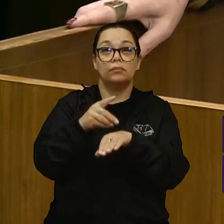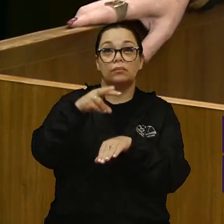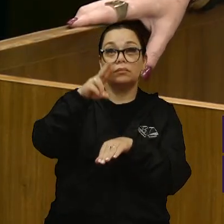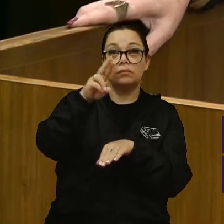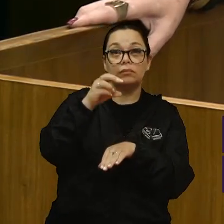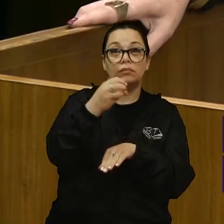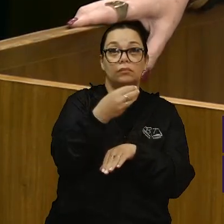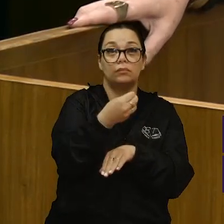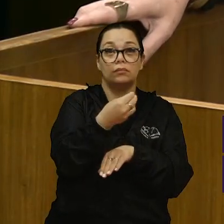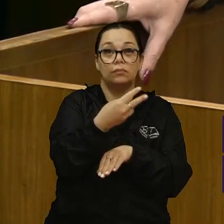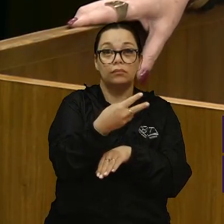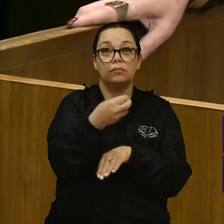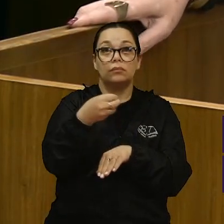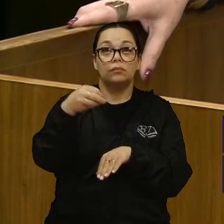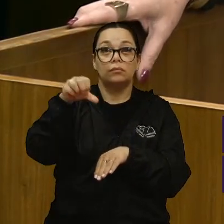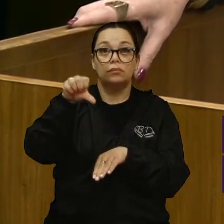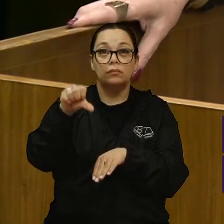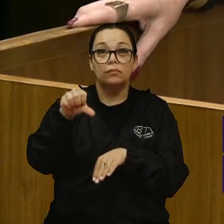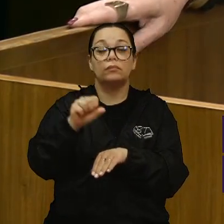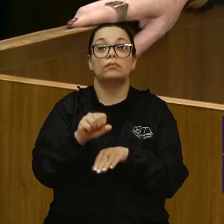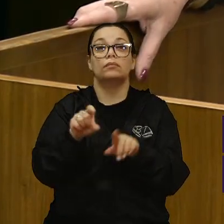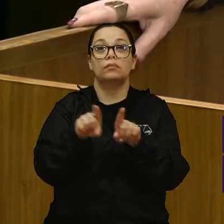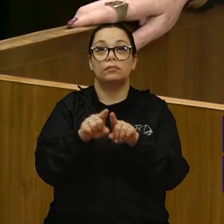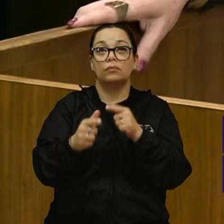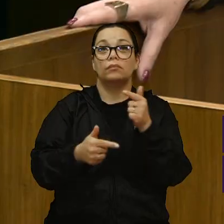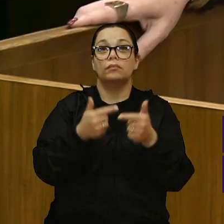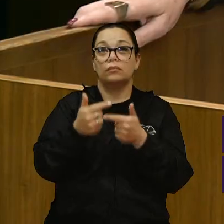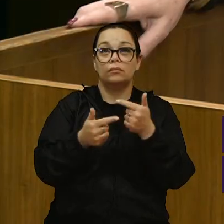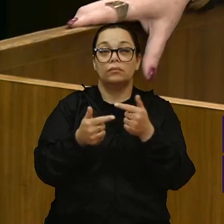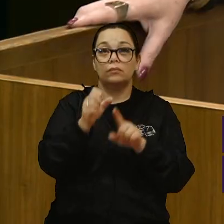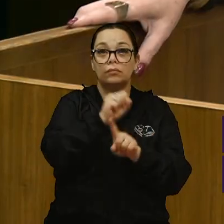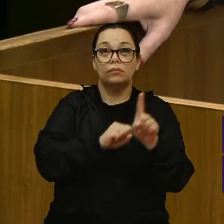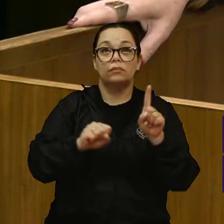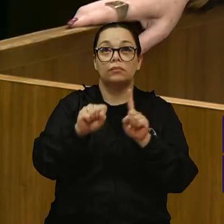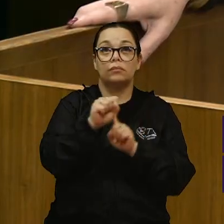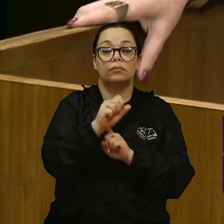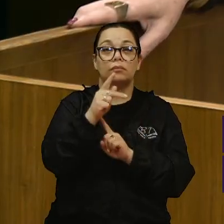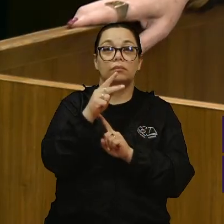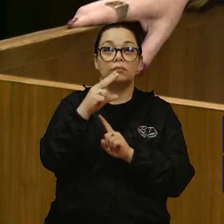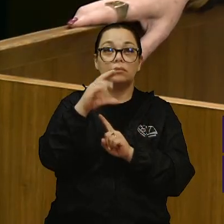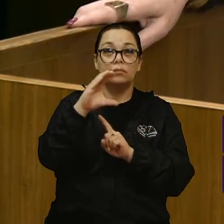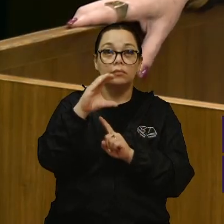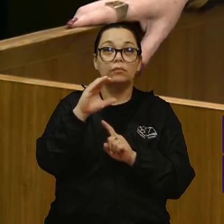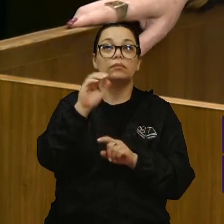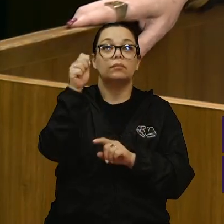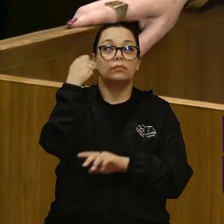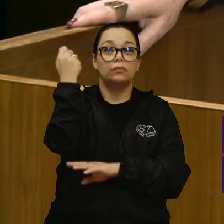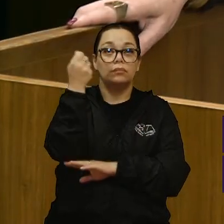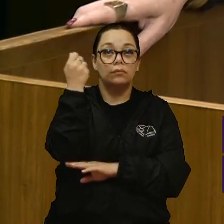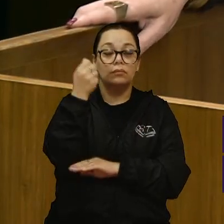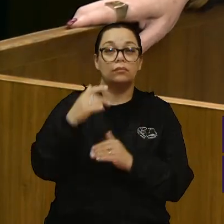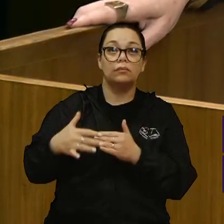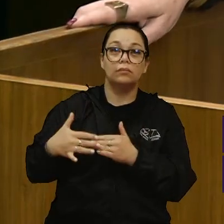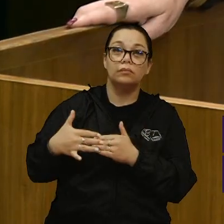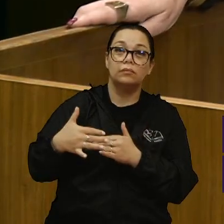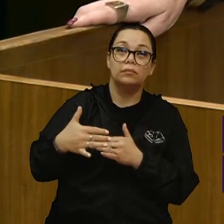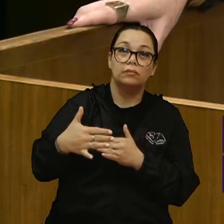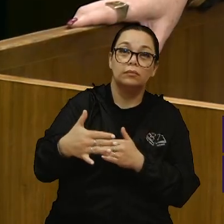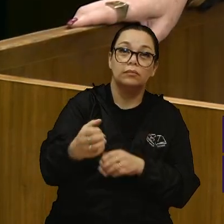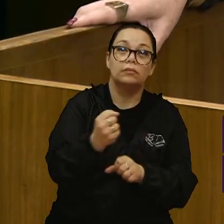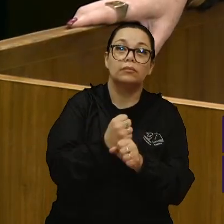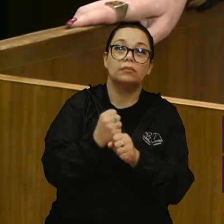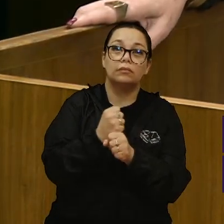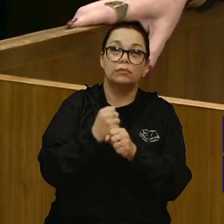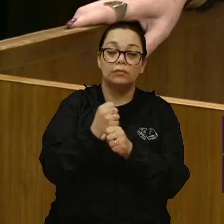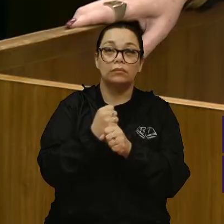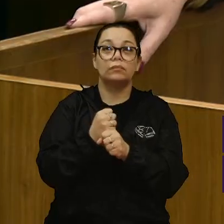em 2009, ambos em Serviço Social pela PUC do Rio Grande do Sul. E ao longo desses anos, a